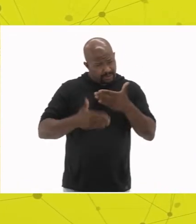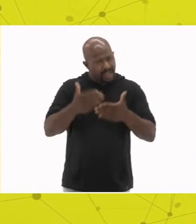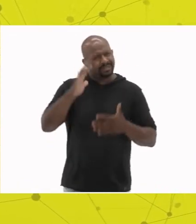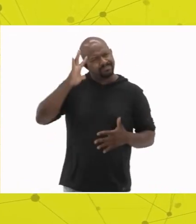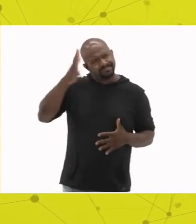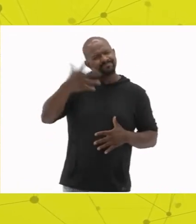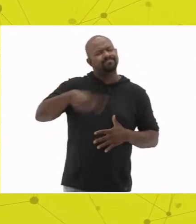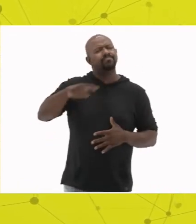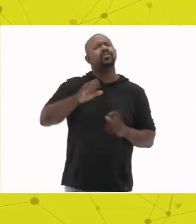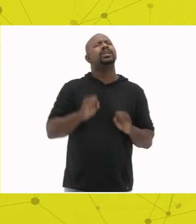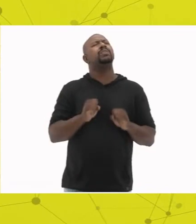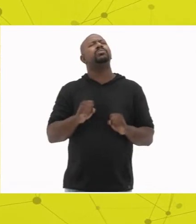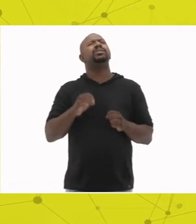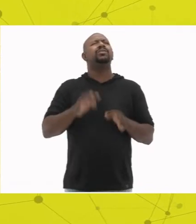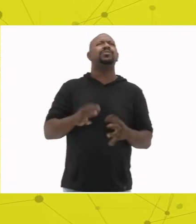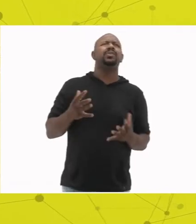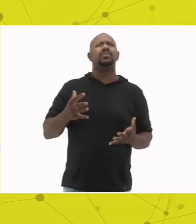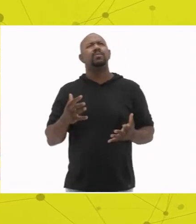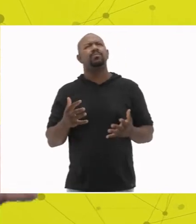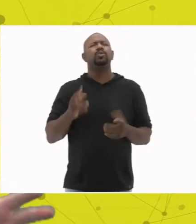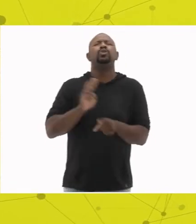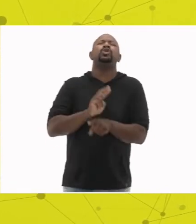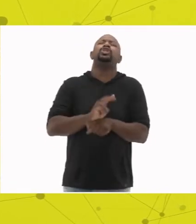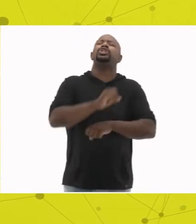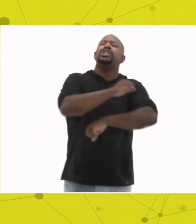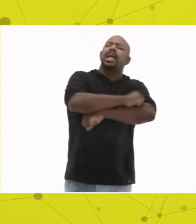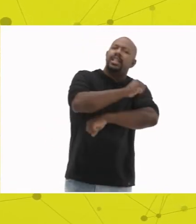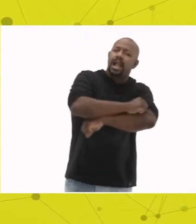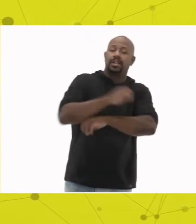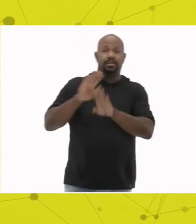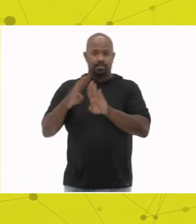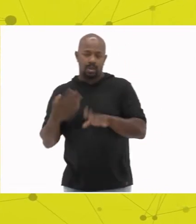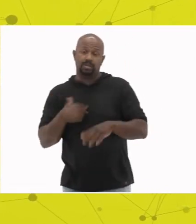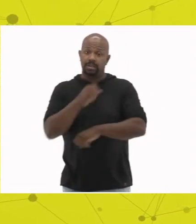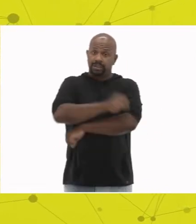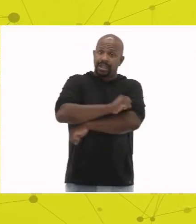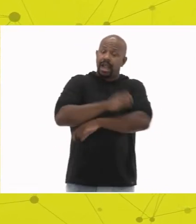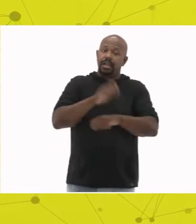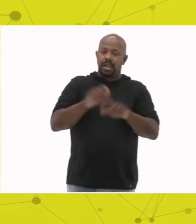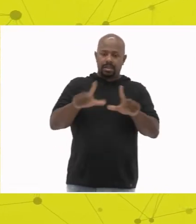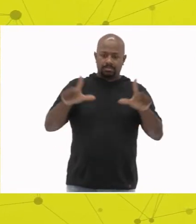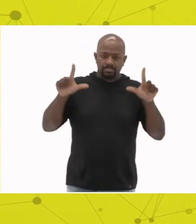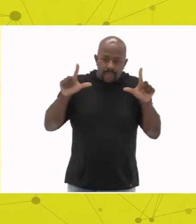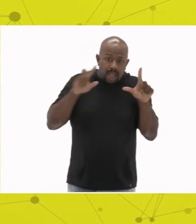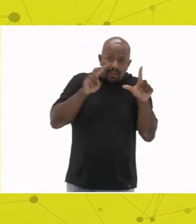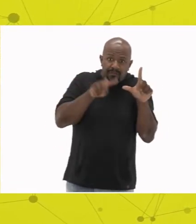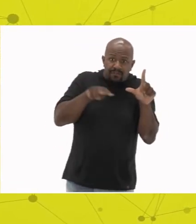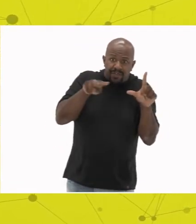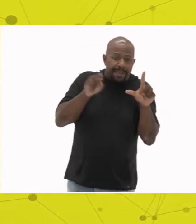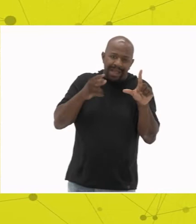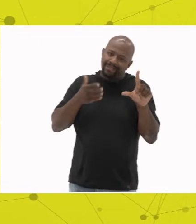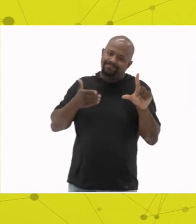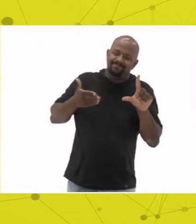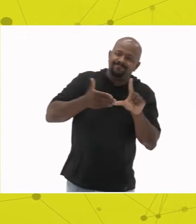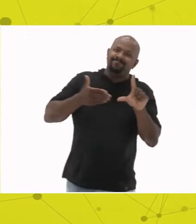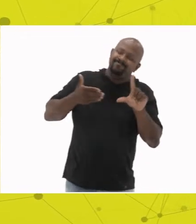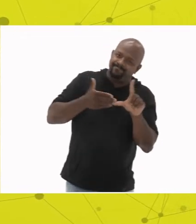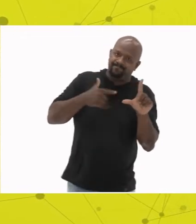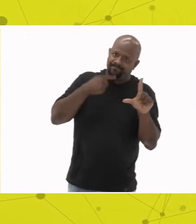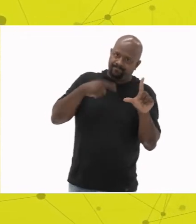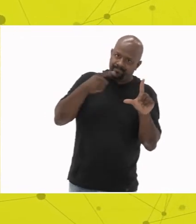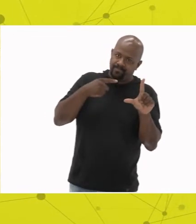processo decisório que podemos definir como janelas e portas. A janela permite ver antecipadamente, mas não dá para